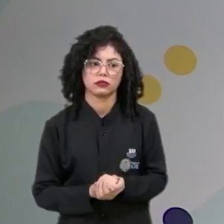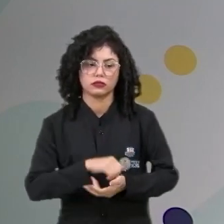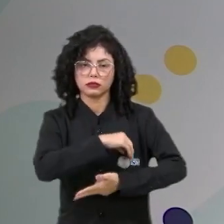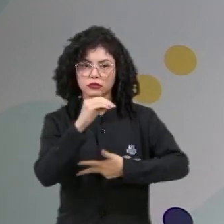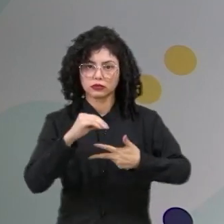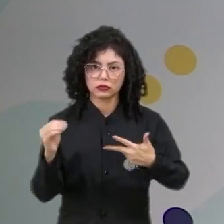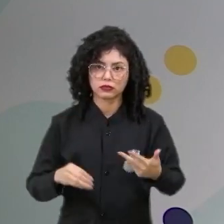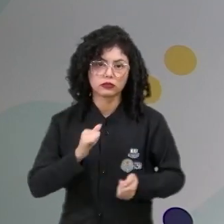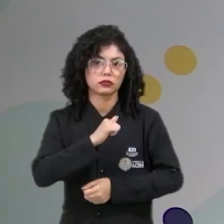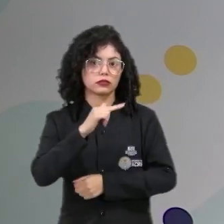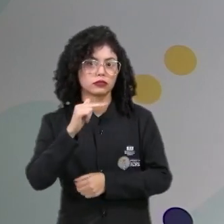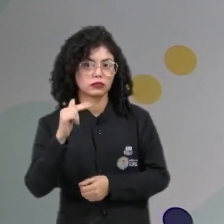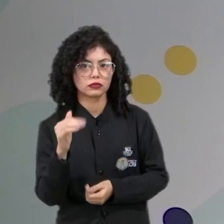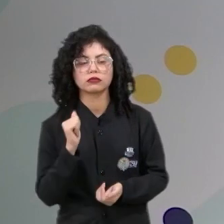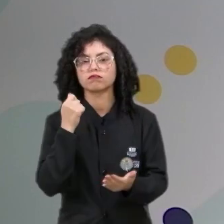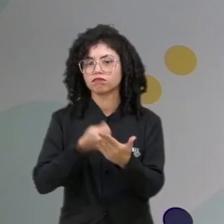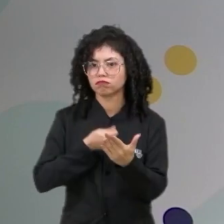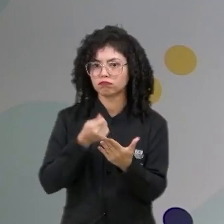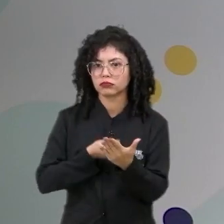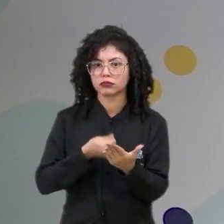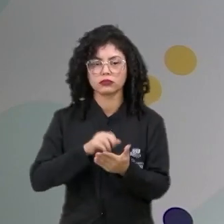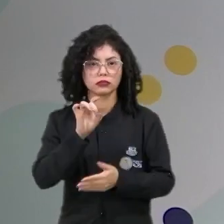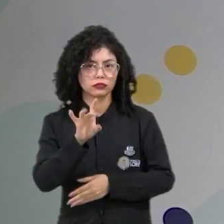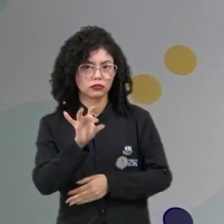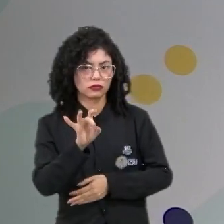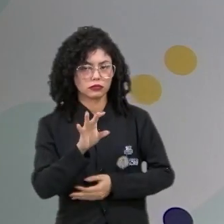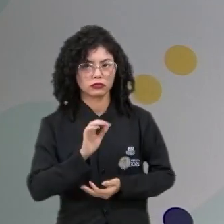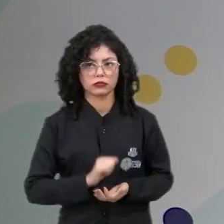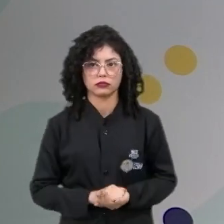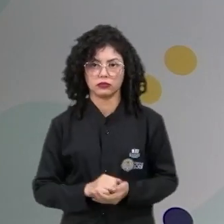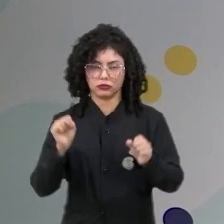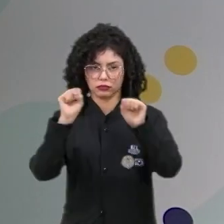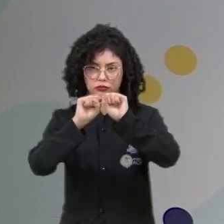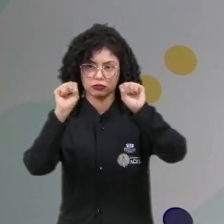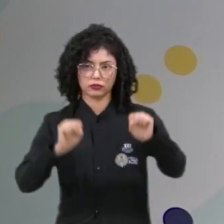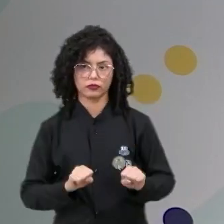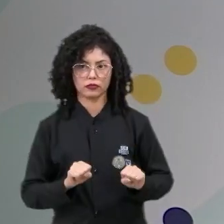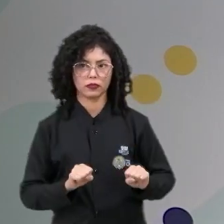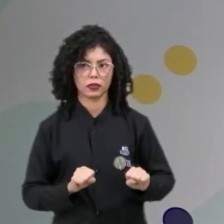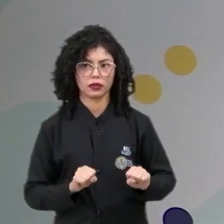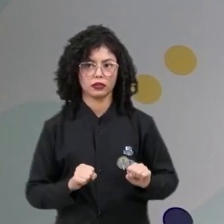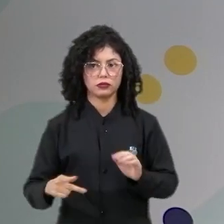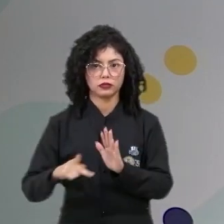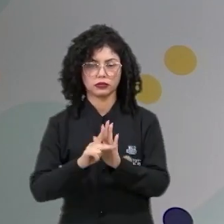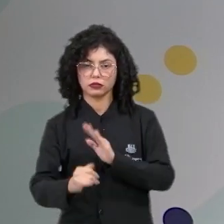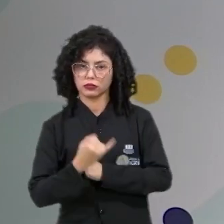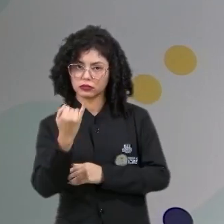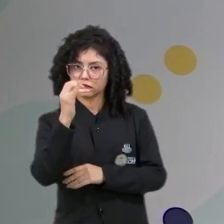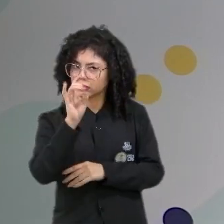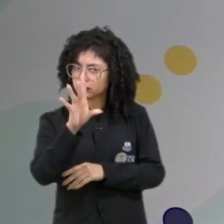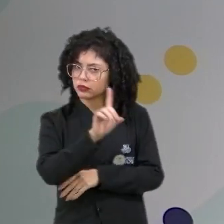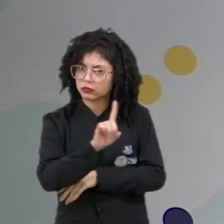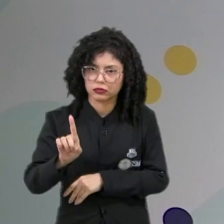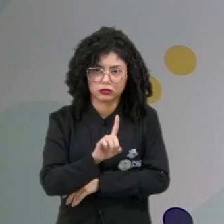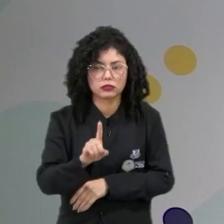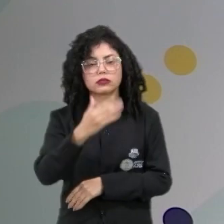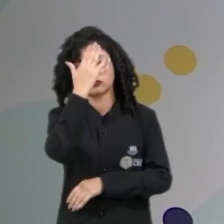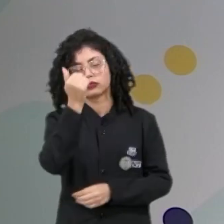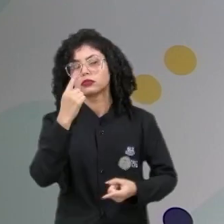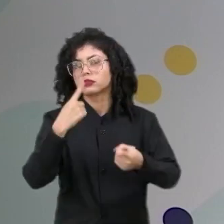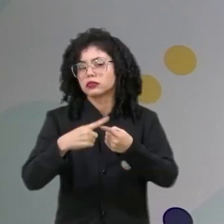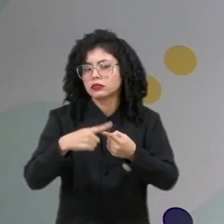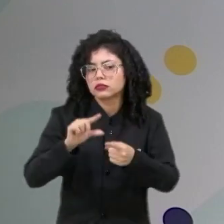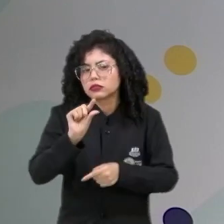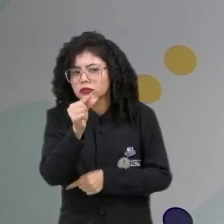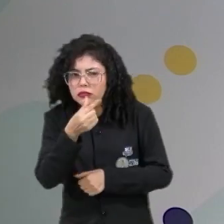Enem nunca vai cobrar só sobre o sistema e seu funcionamento. Só isso? Não, ele quer saber um